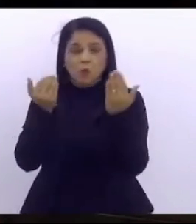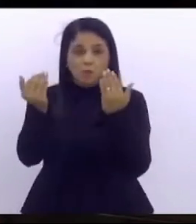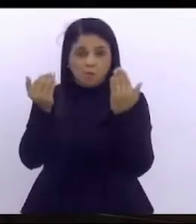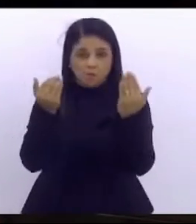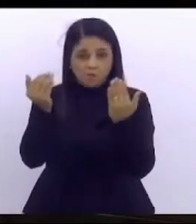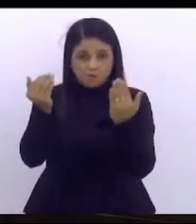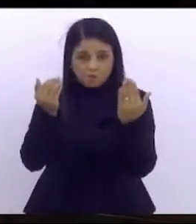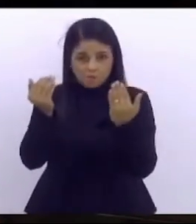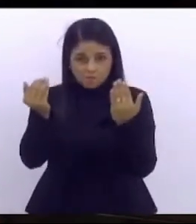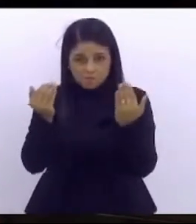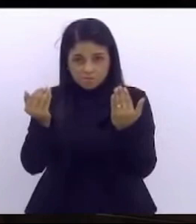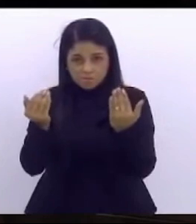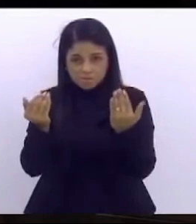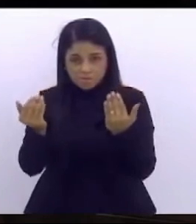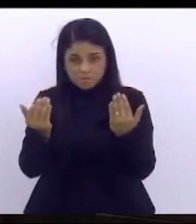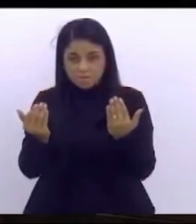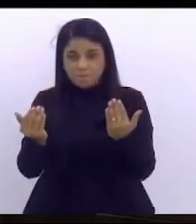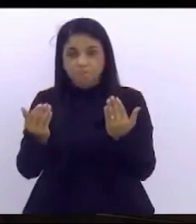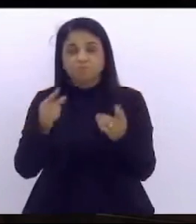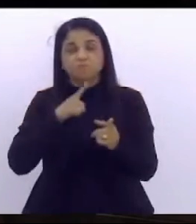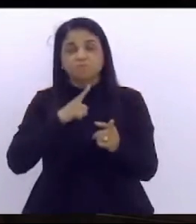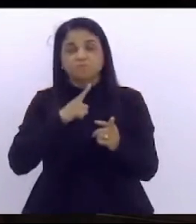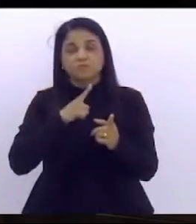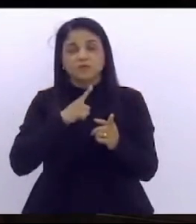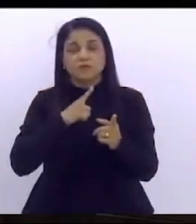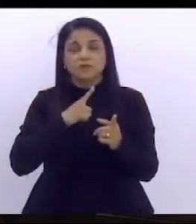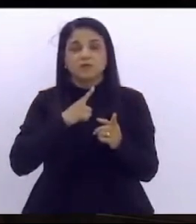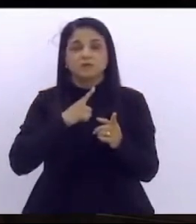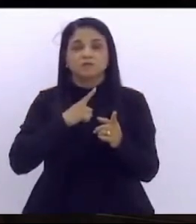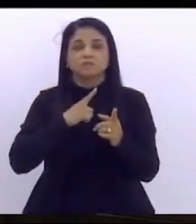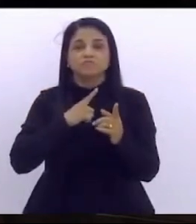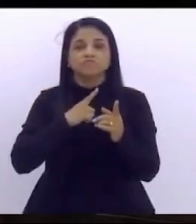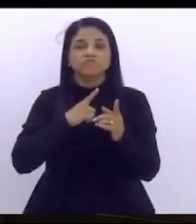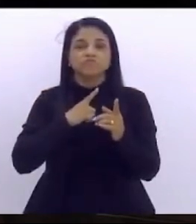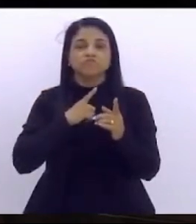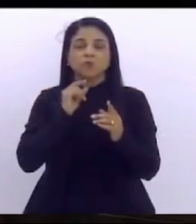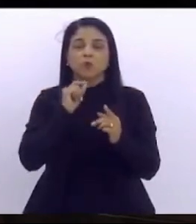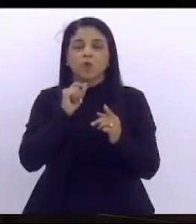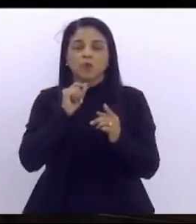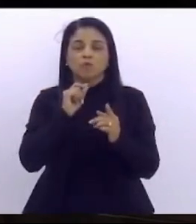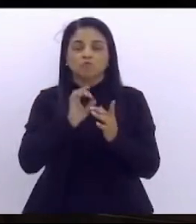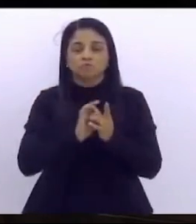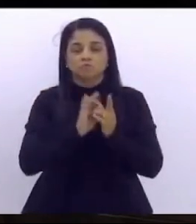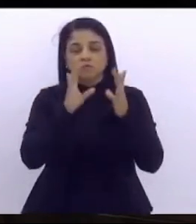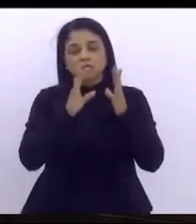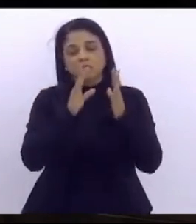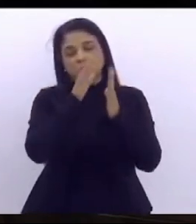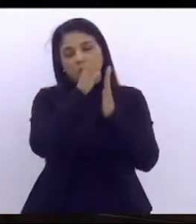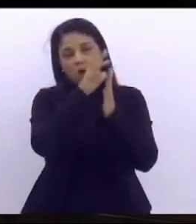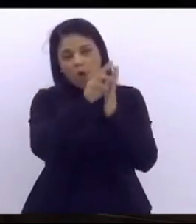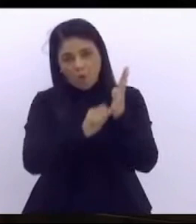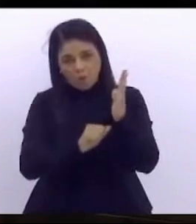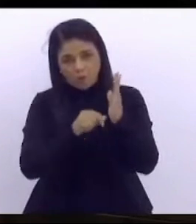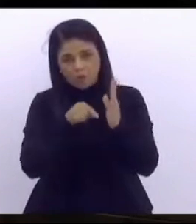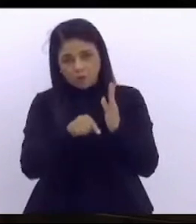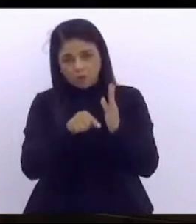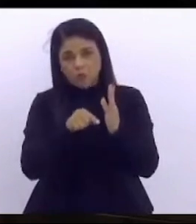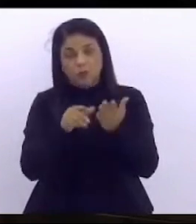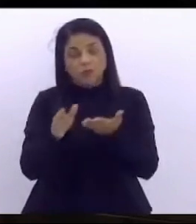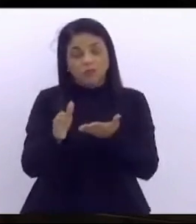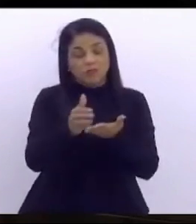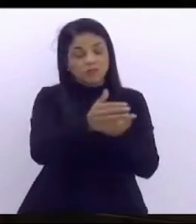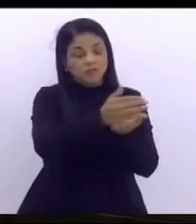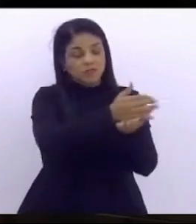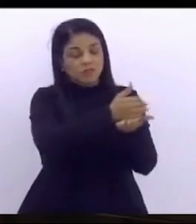tende a ter um viés mais favorável ao discurso a favor do aborto do que o discurso contrário ao aborto. Né? Porque eu só estou usando os dados